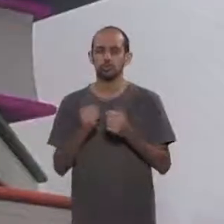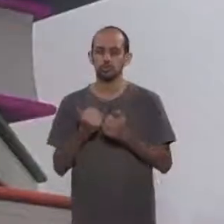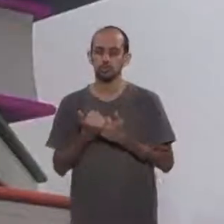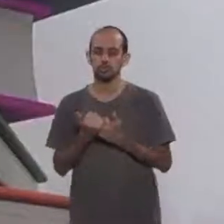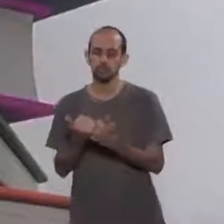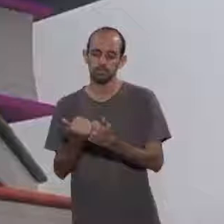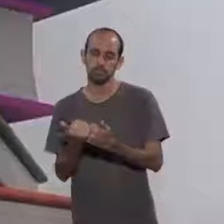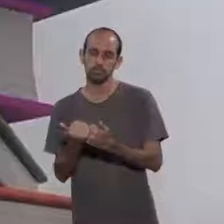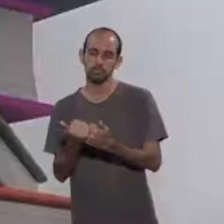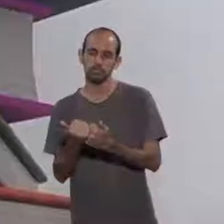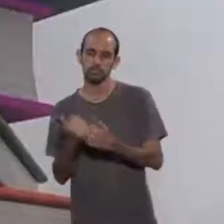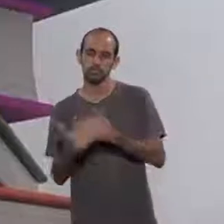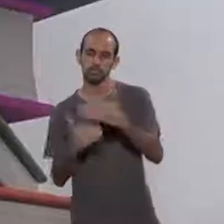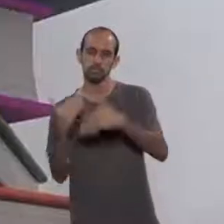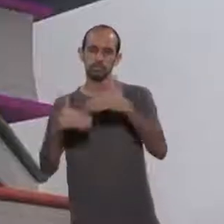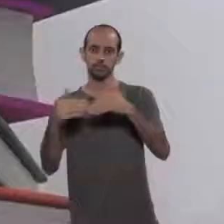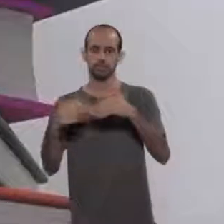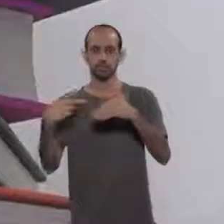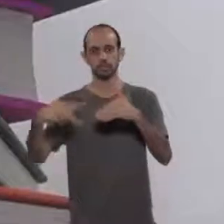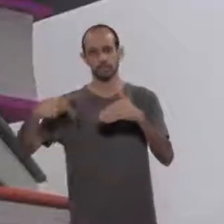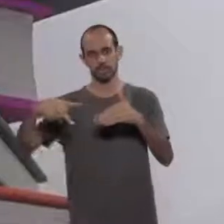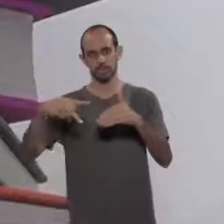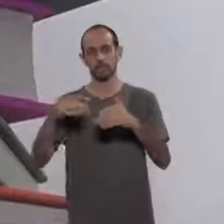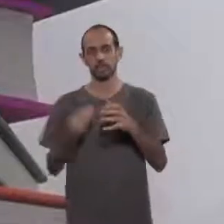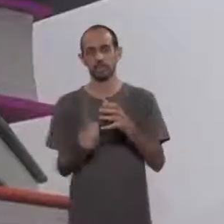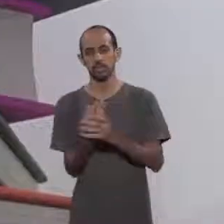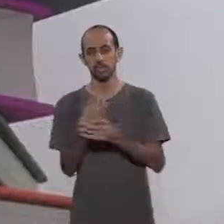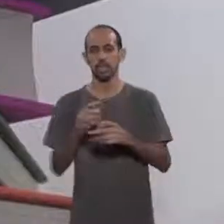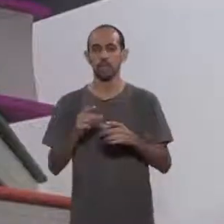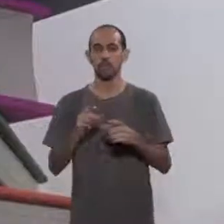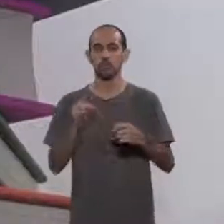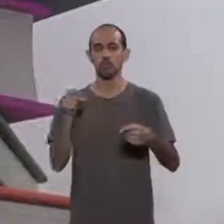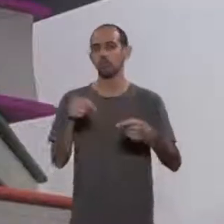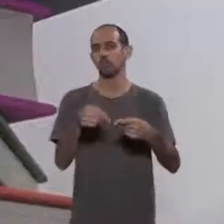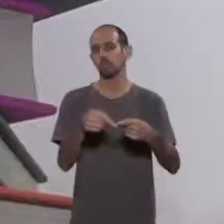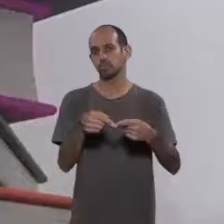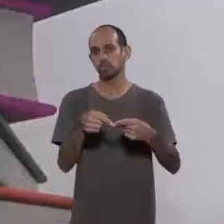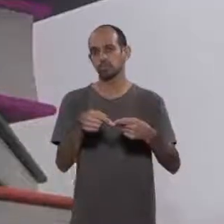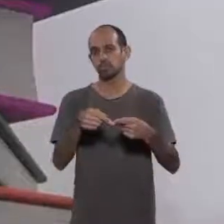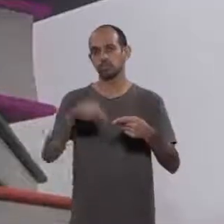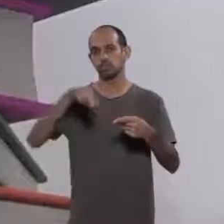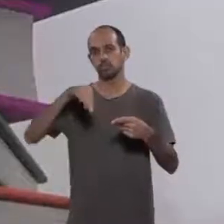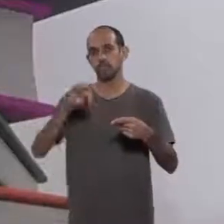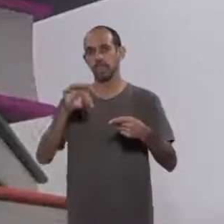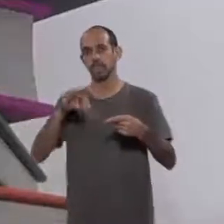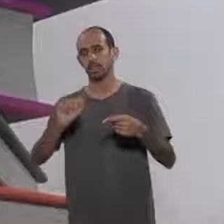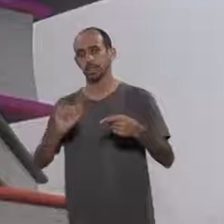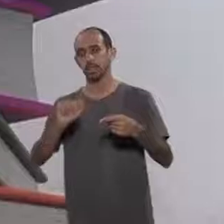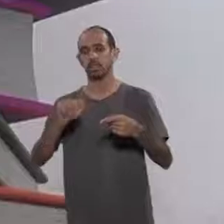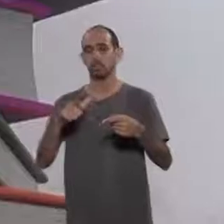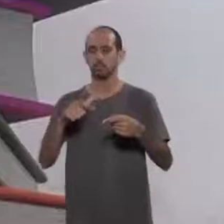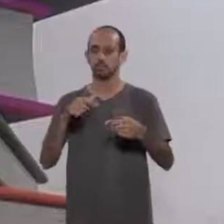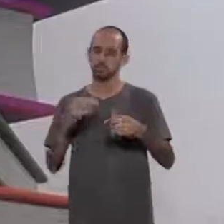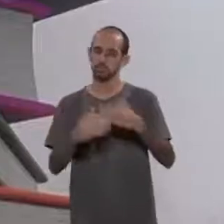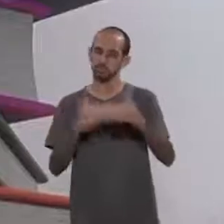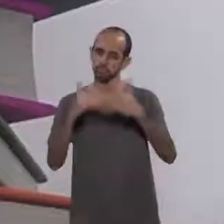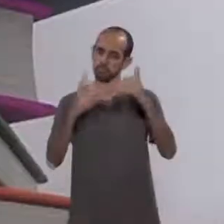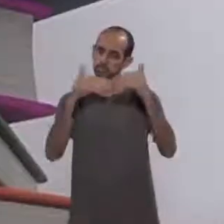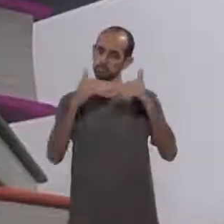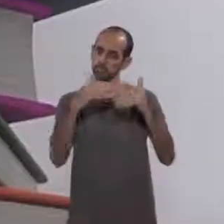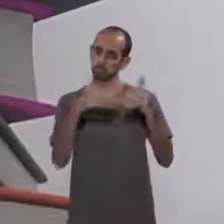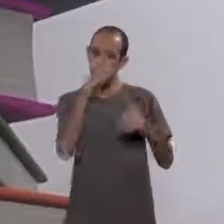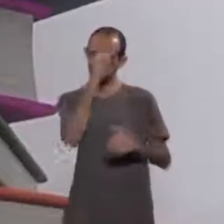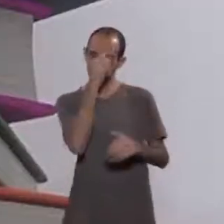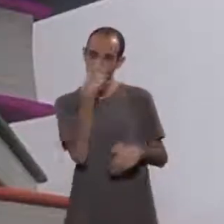para o desenvolvimento dele, e a partir daí traçar metas para poder contribuir para o processo de desenvolvimento e